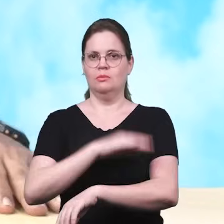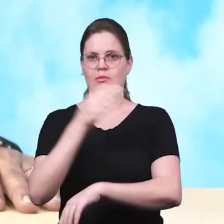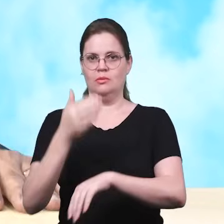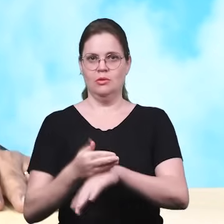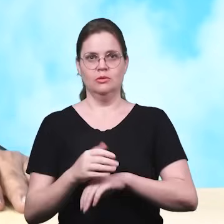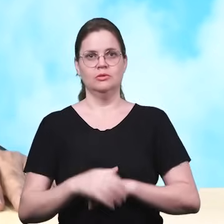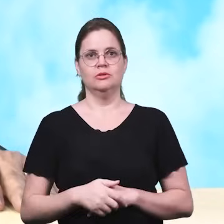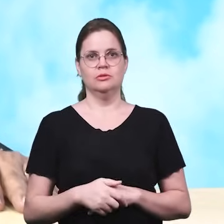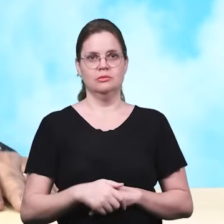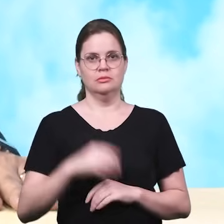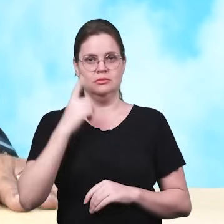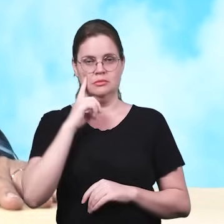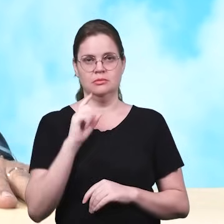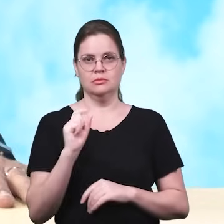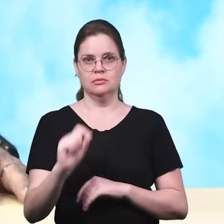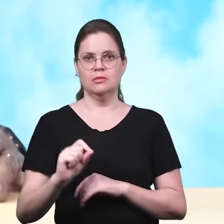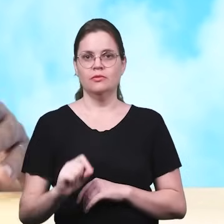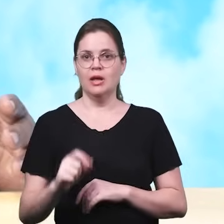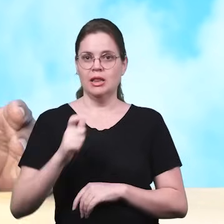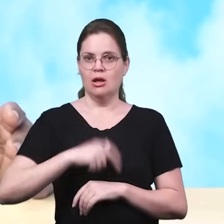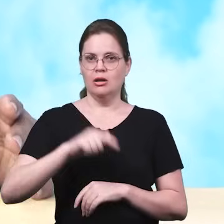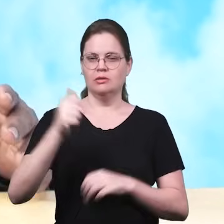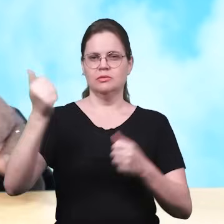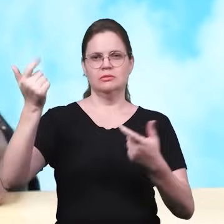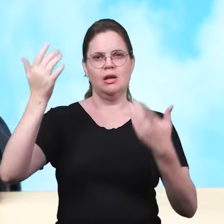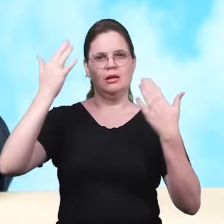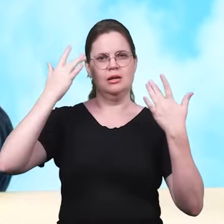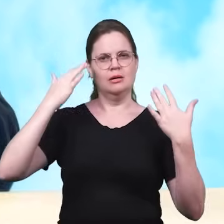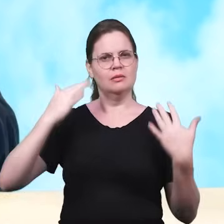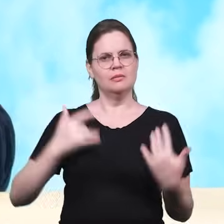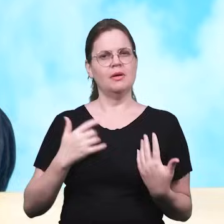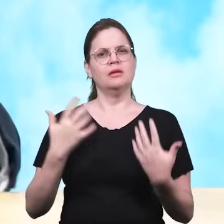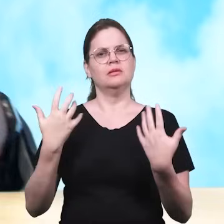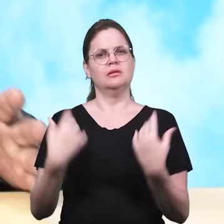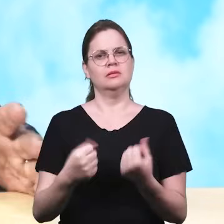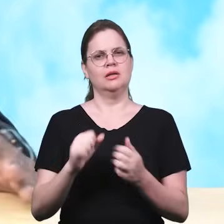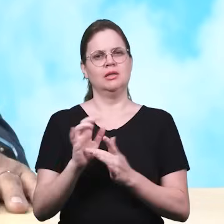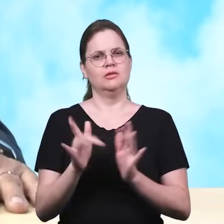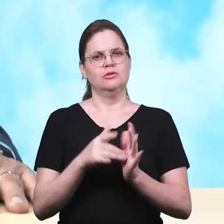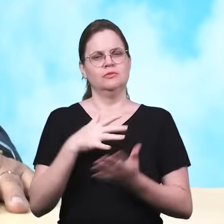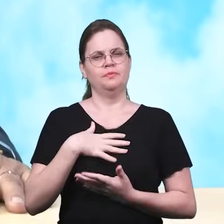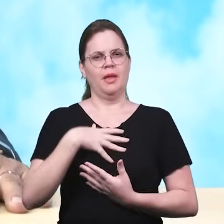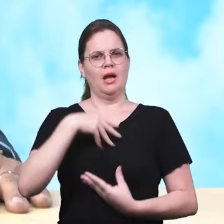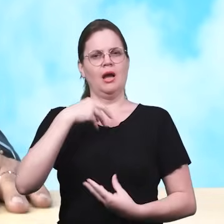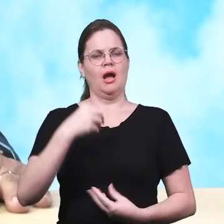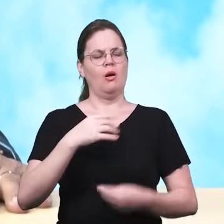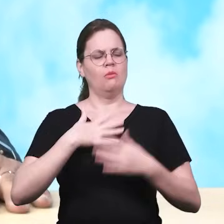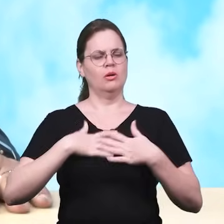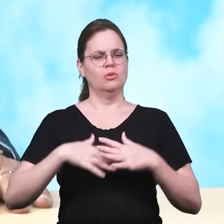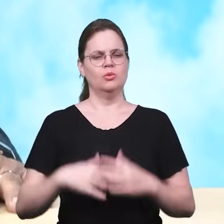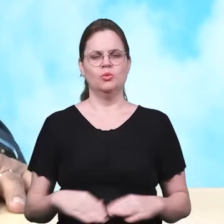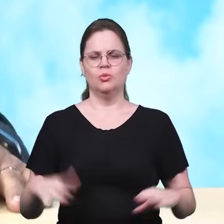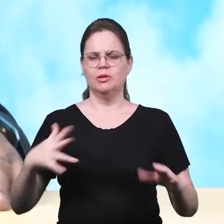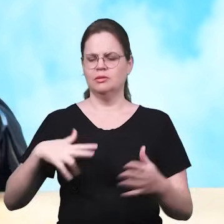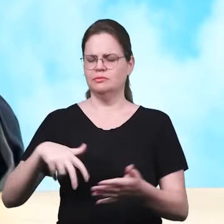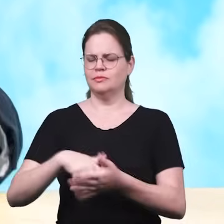que é isso. Quando você recebe Jesus, que ele alivia a sua alma, que você cai em pranto, que você